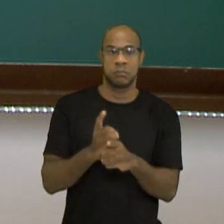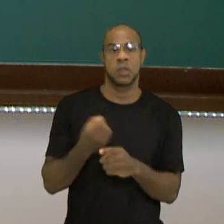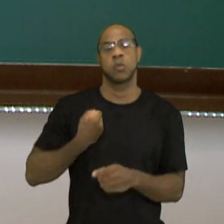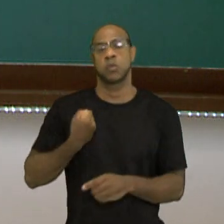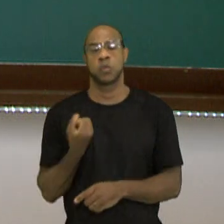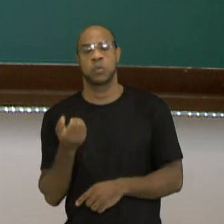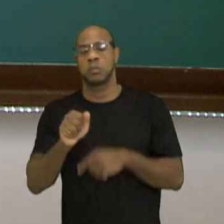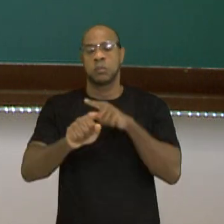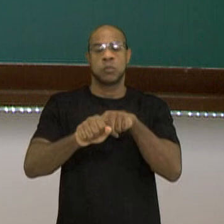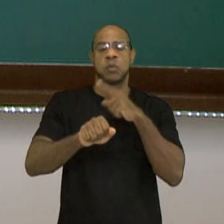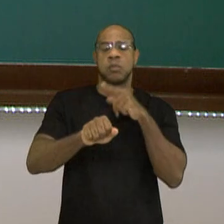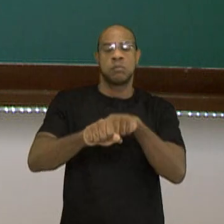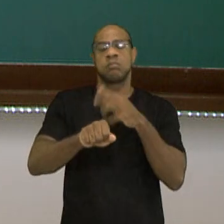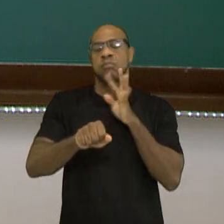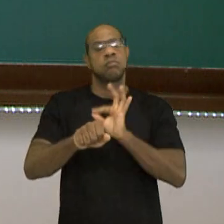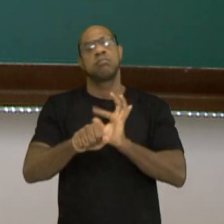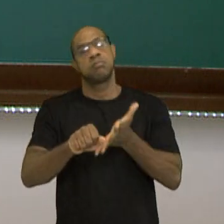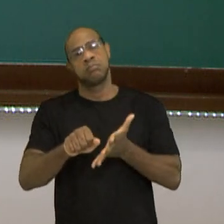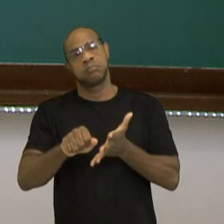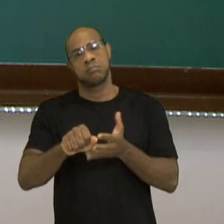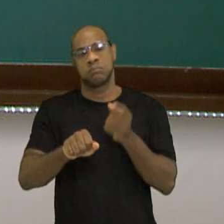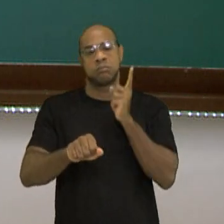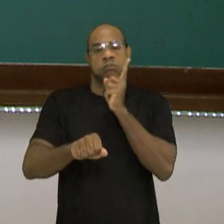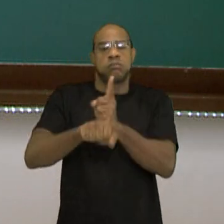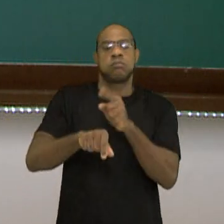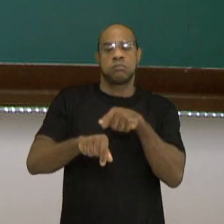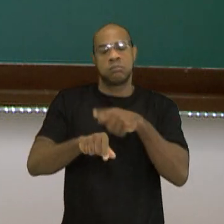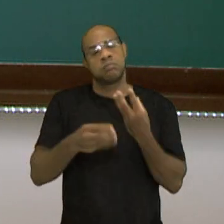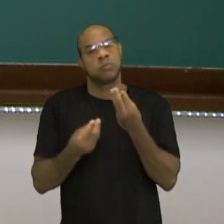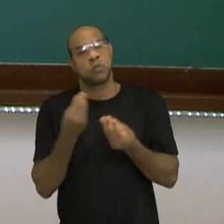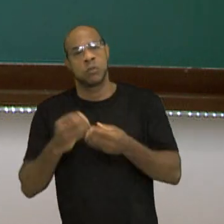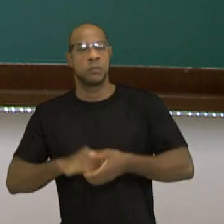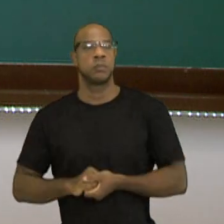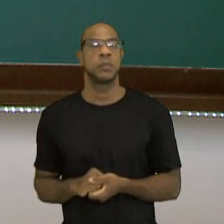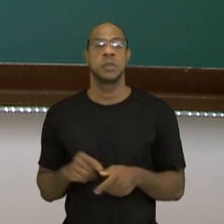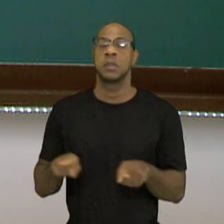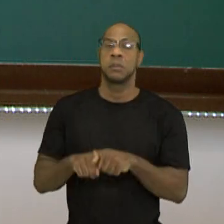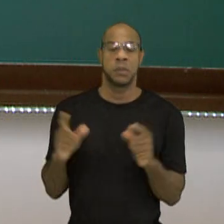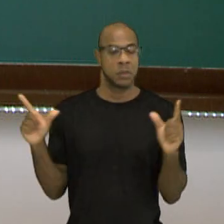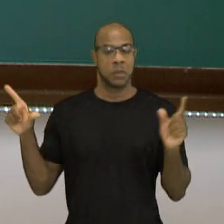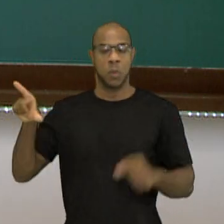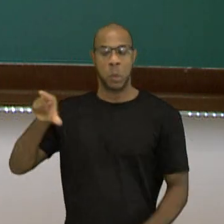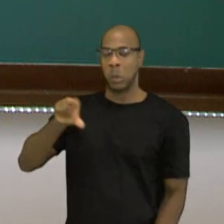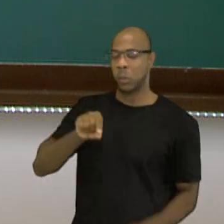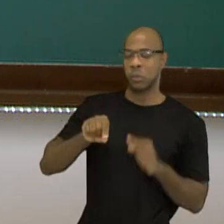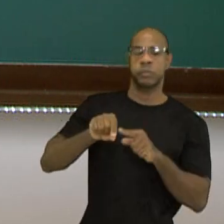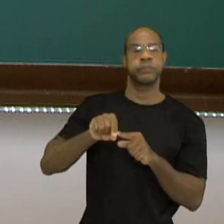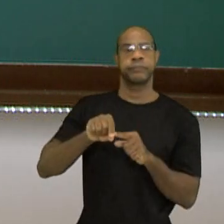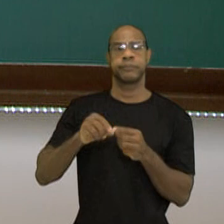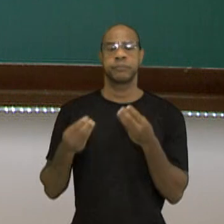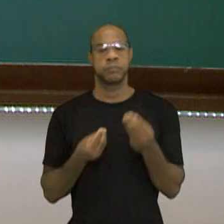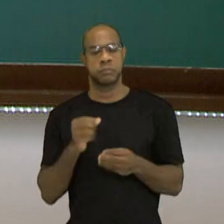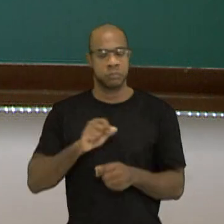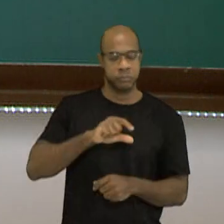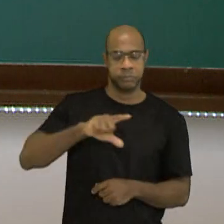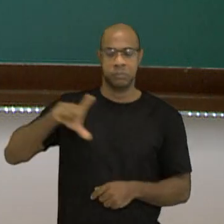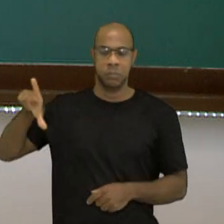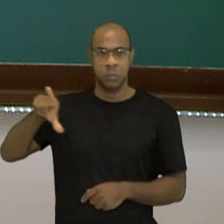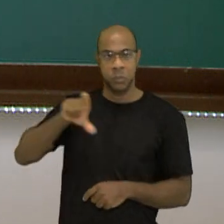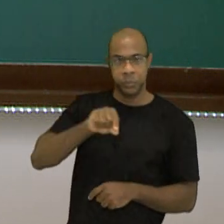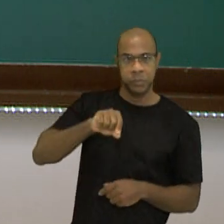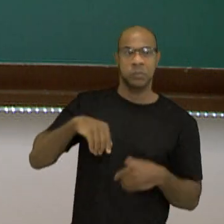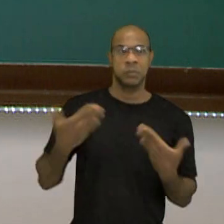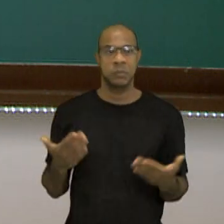elemento, certo? E também quando eu quero diminuir de forma proporcional. Então,